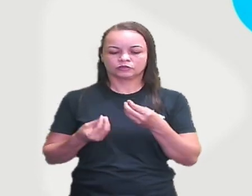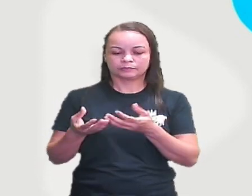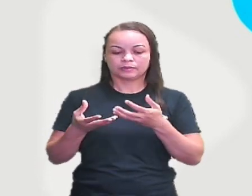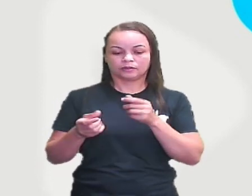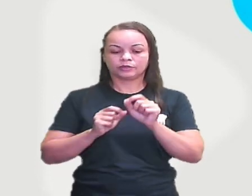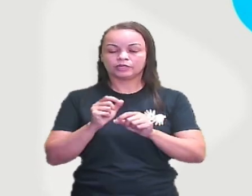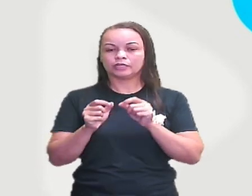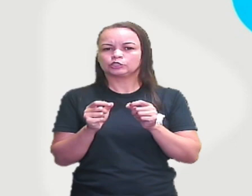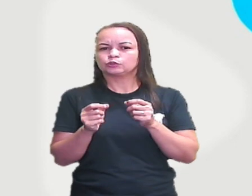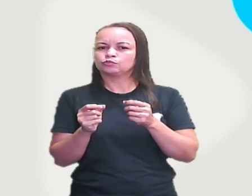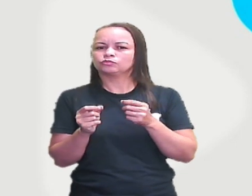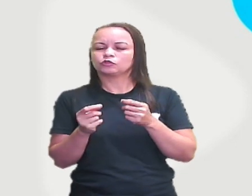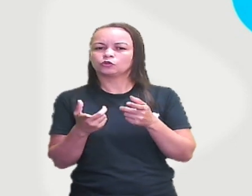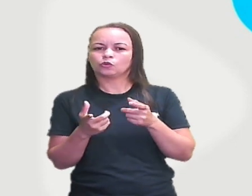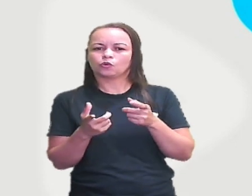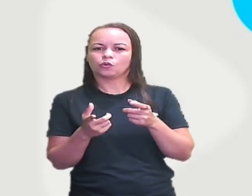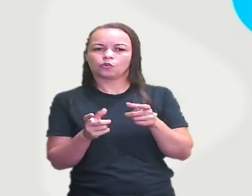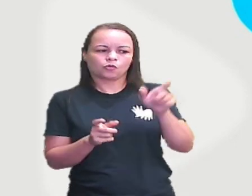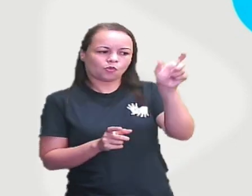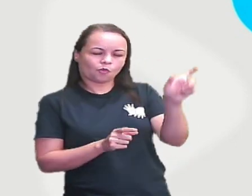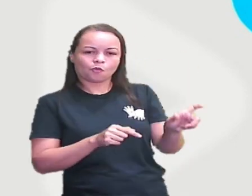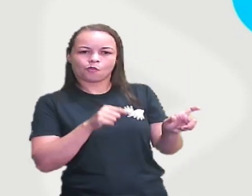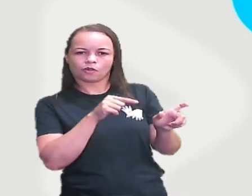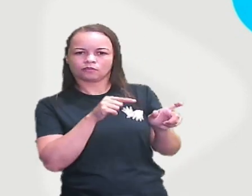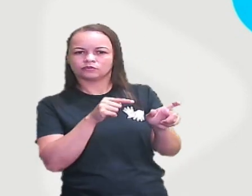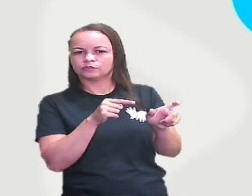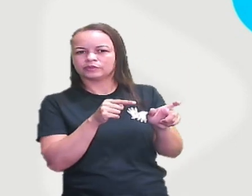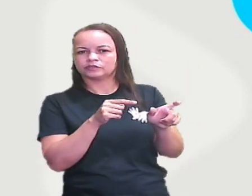tornou, né, o outro